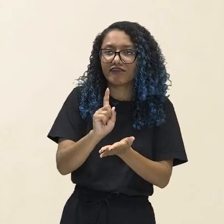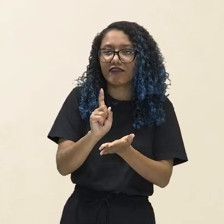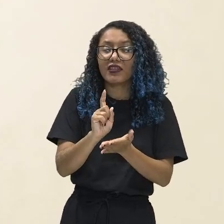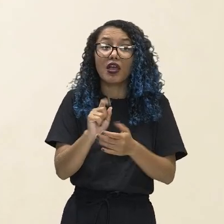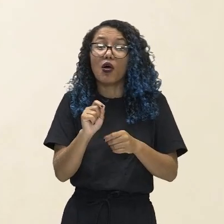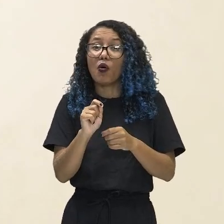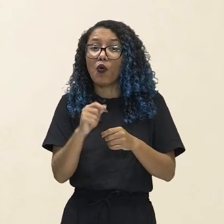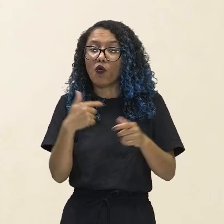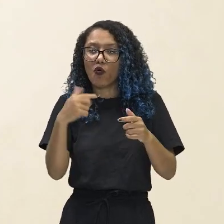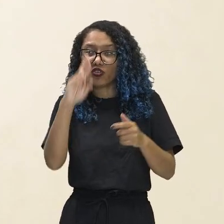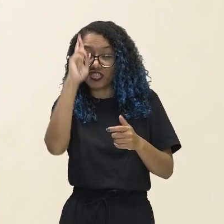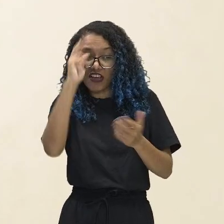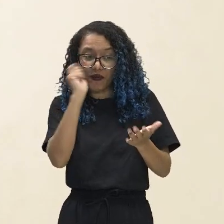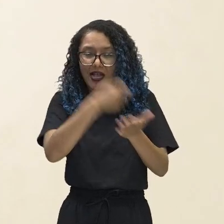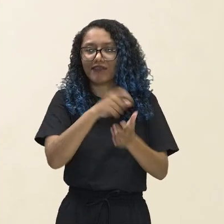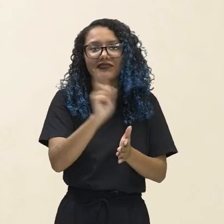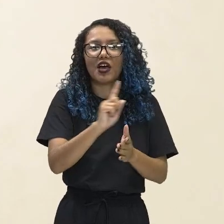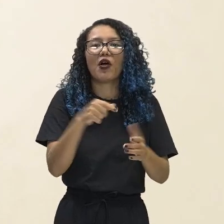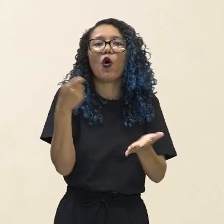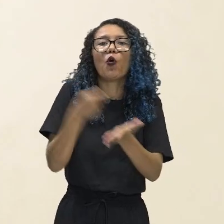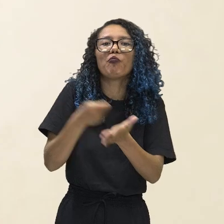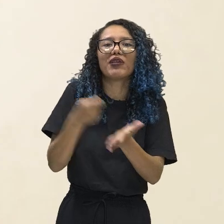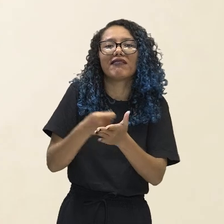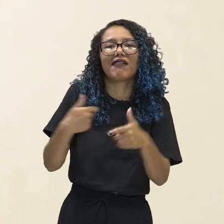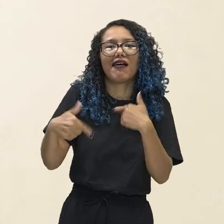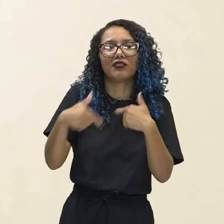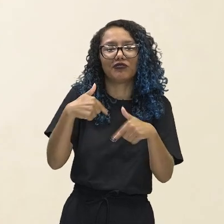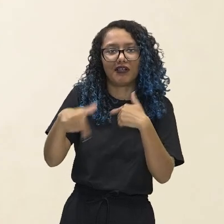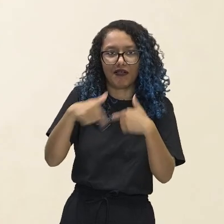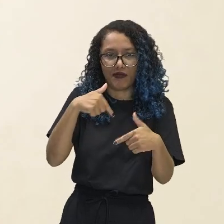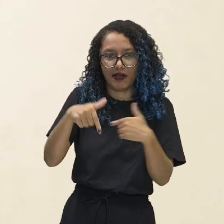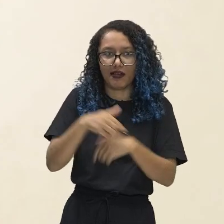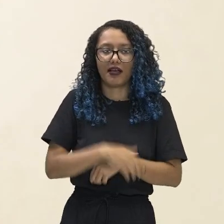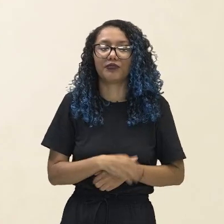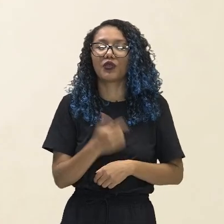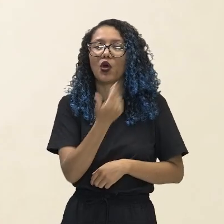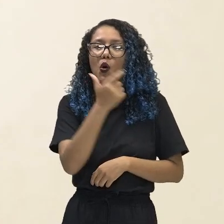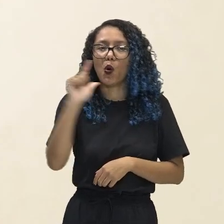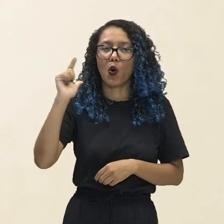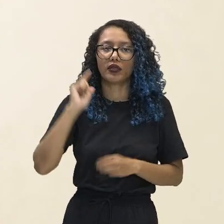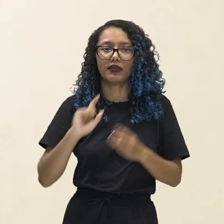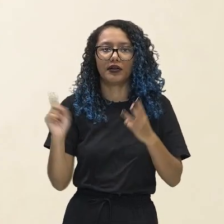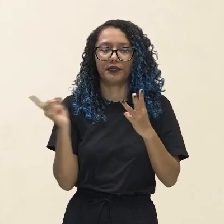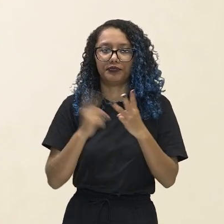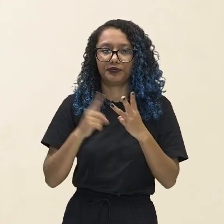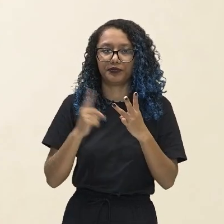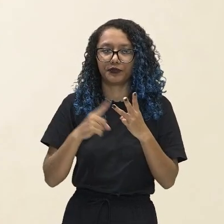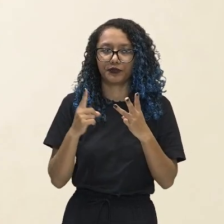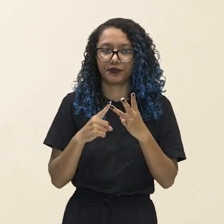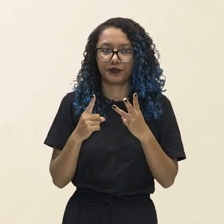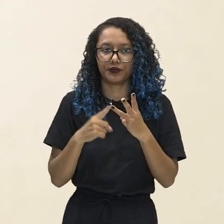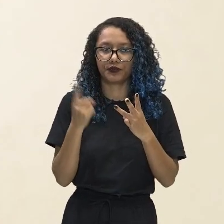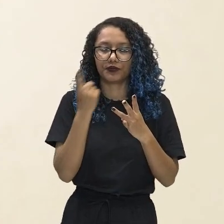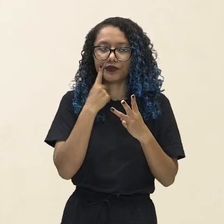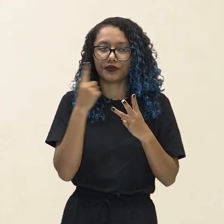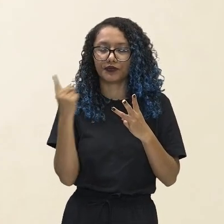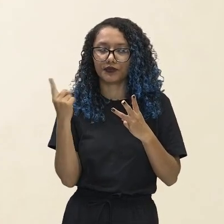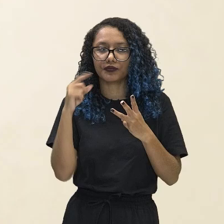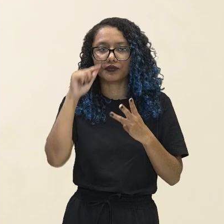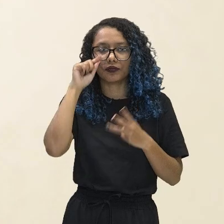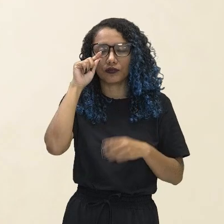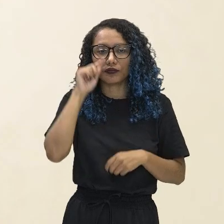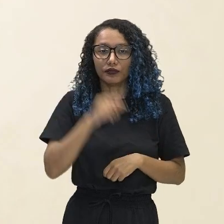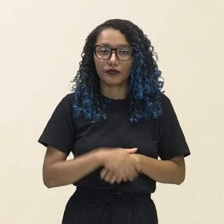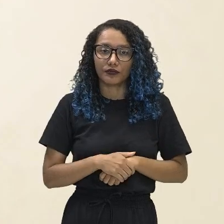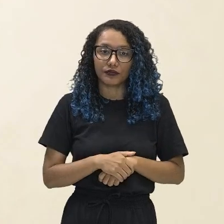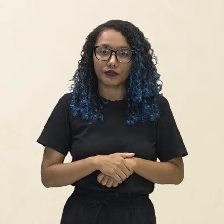chamada corveia. Vamos adiante para a gente entender mais uma das obrigações do servo para com o seu senhor. A